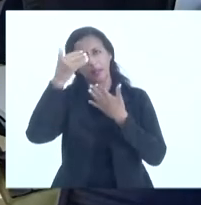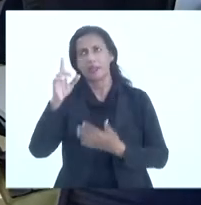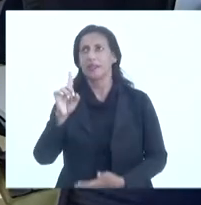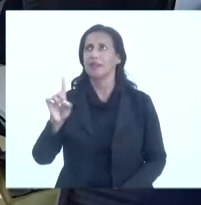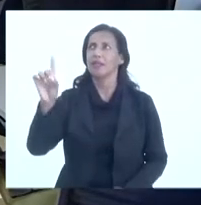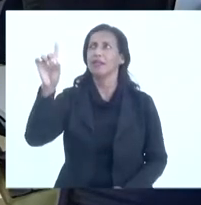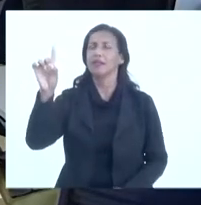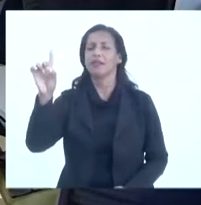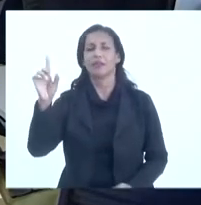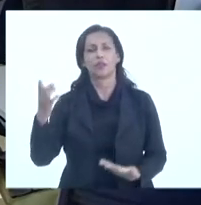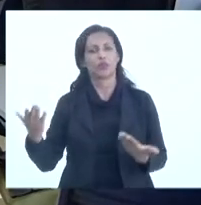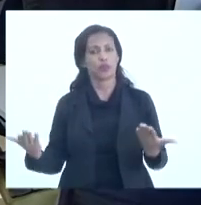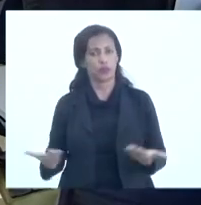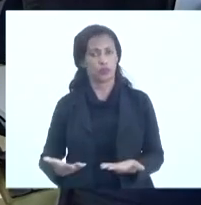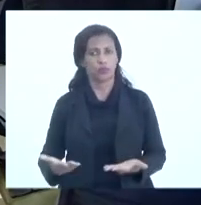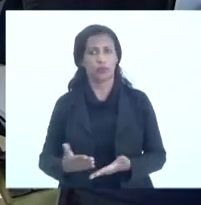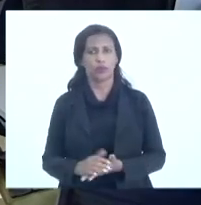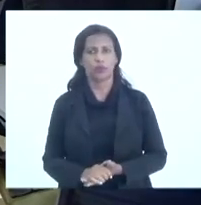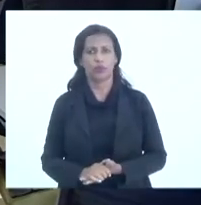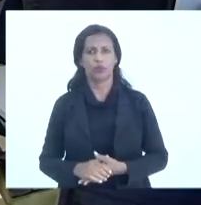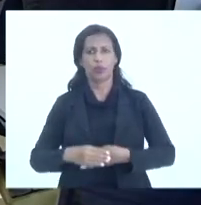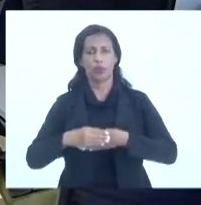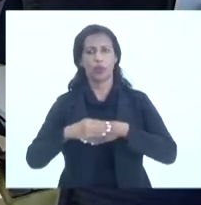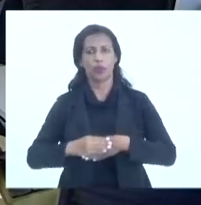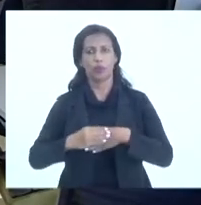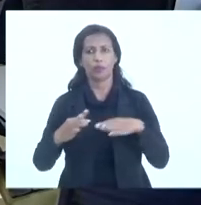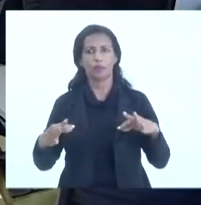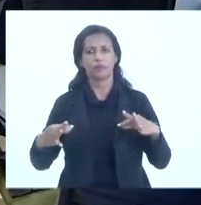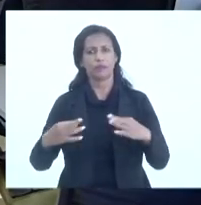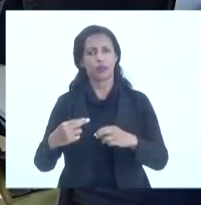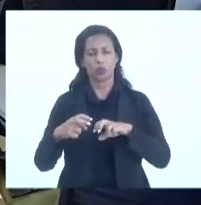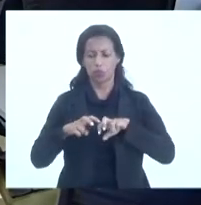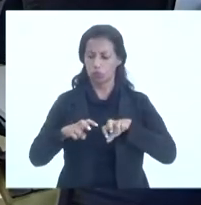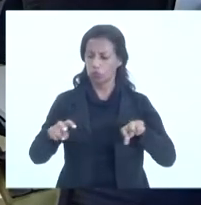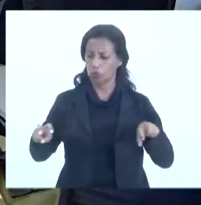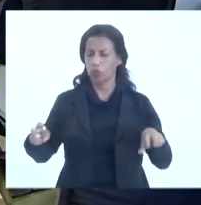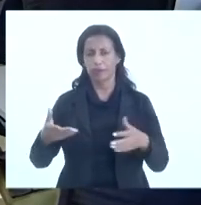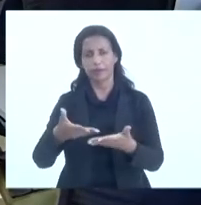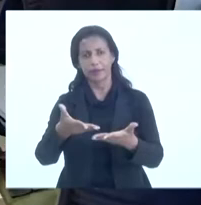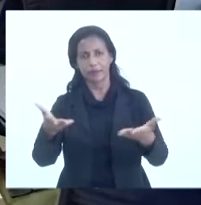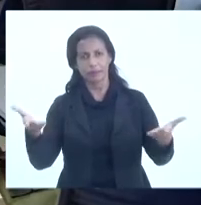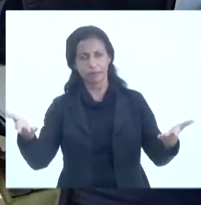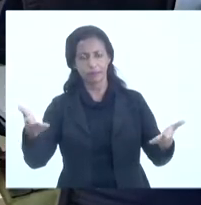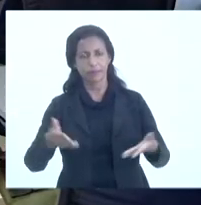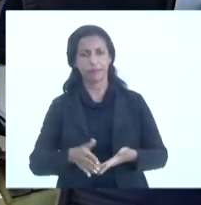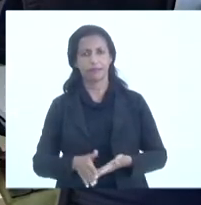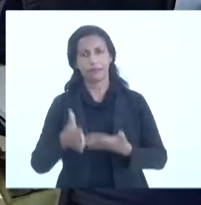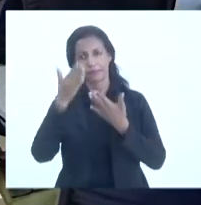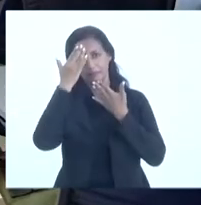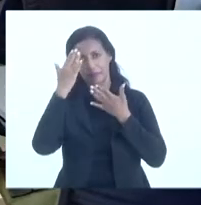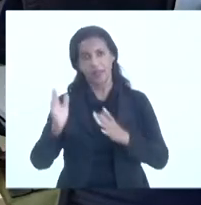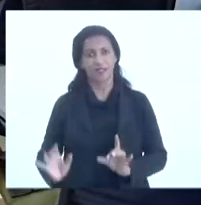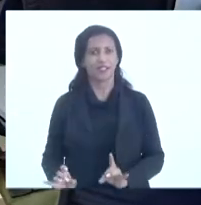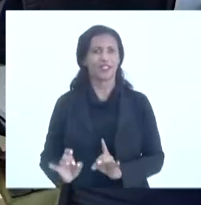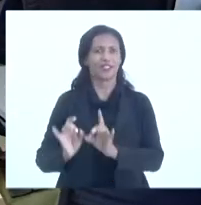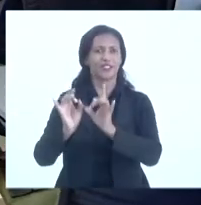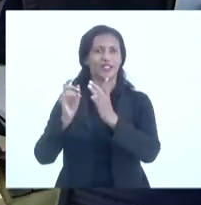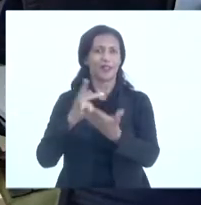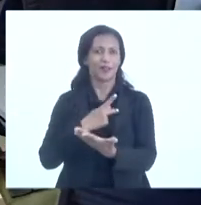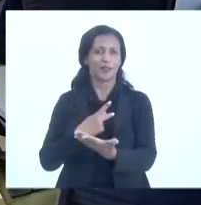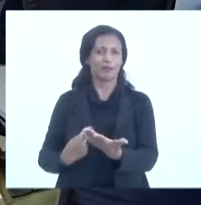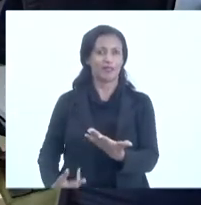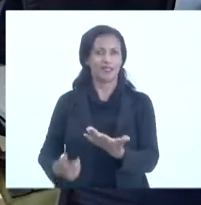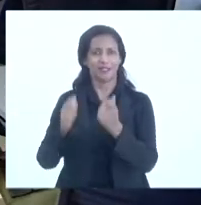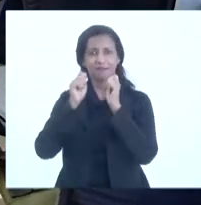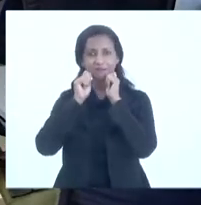hoje. Queria cumprimentar a todos aqui presentes. Um agradecimento especial ao nosso presidente